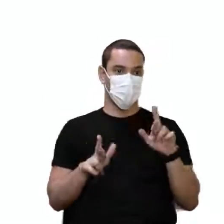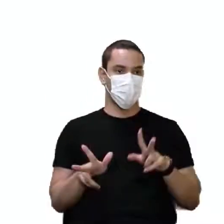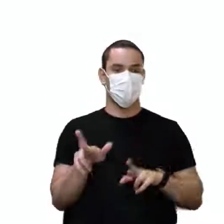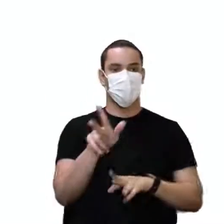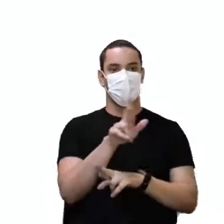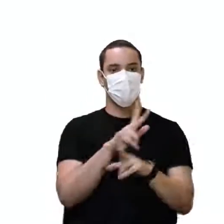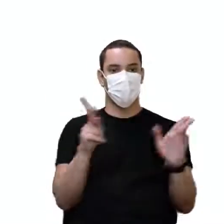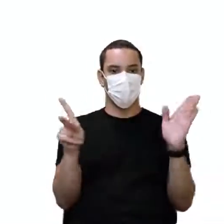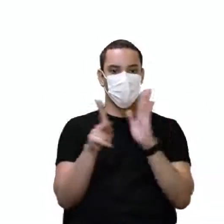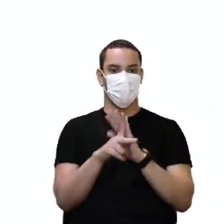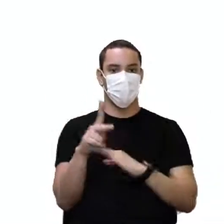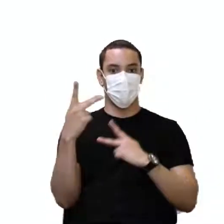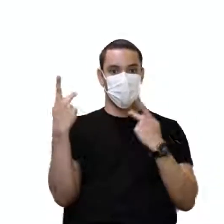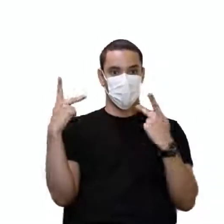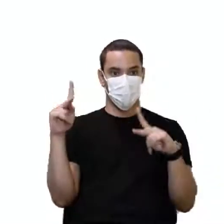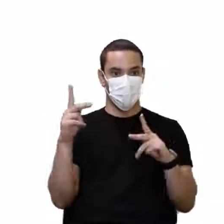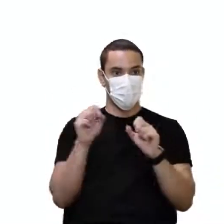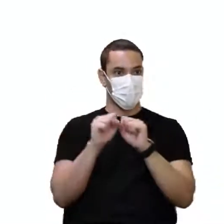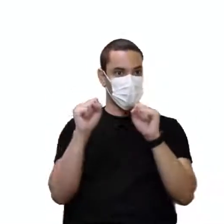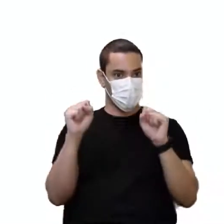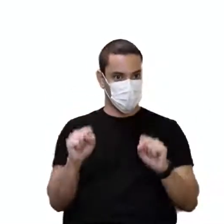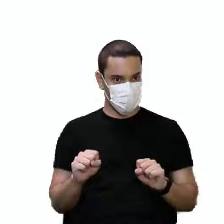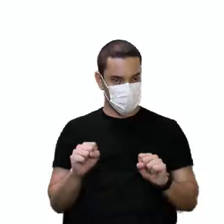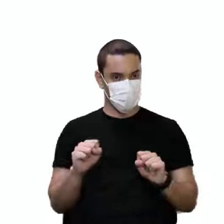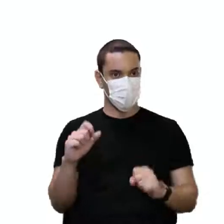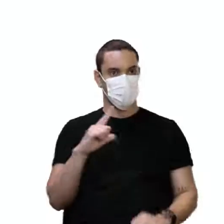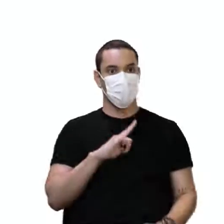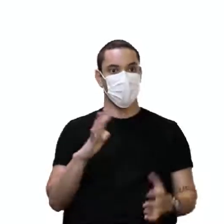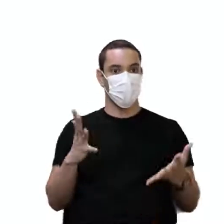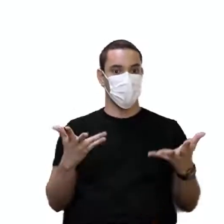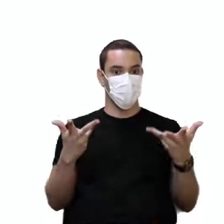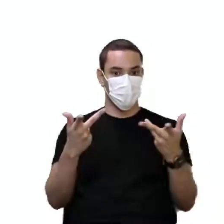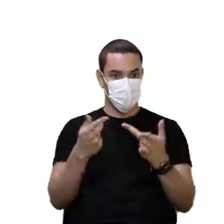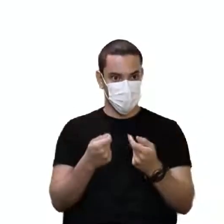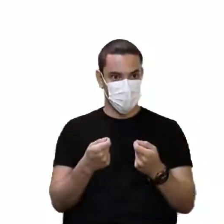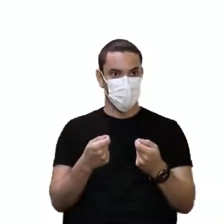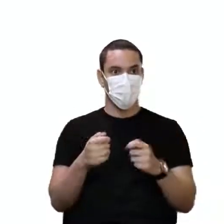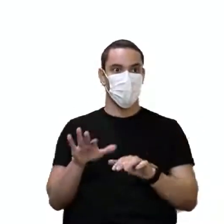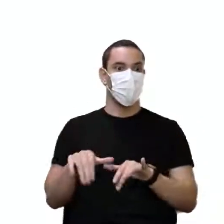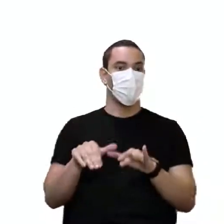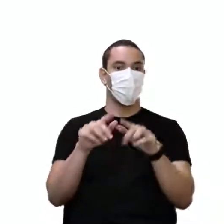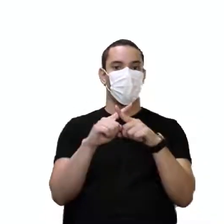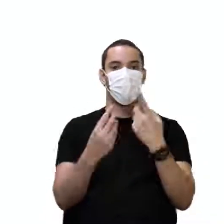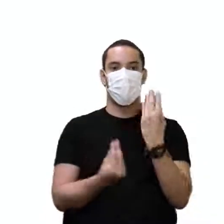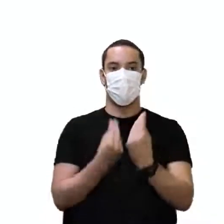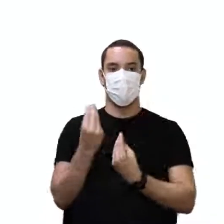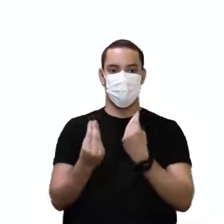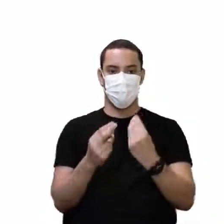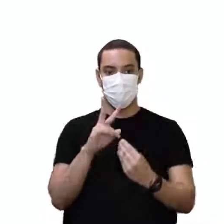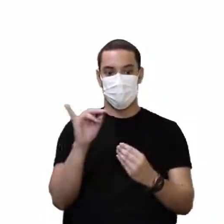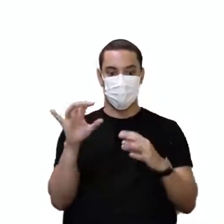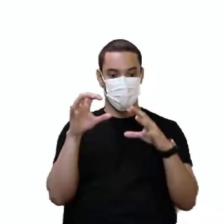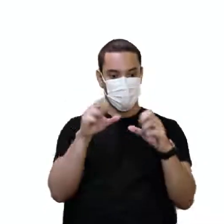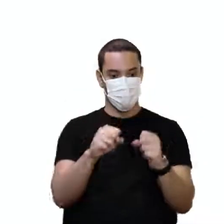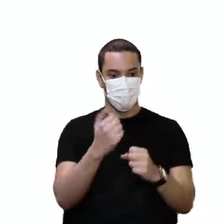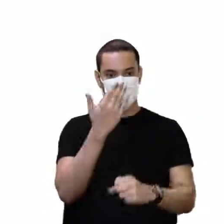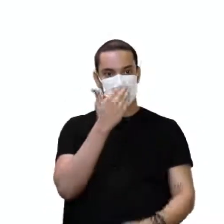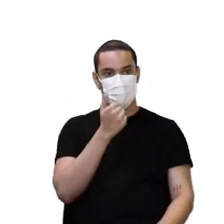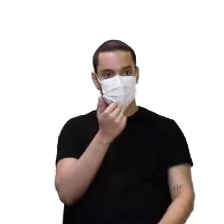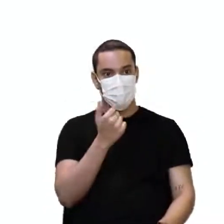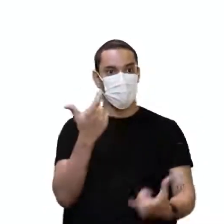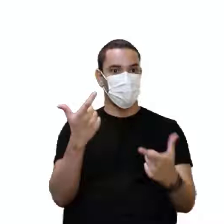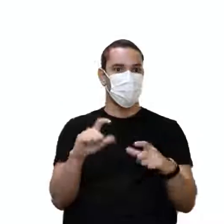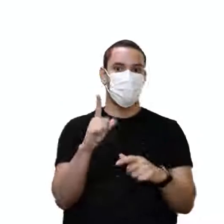diferentes para esse sistema. Eles têm a habilidade de voo? Tem, mas como eles vão procurar o alimento? Se é